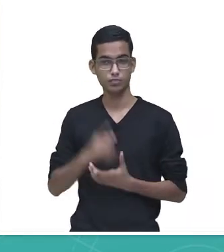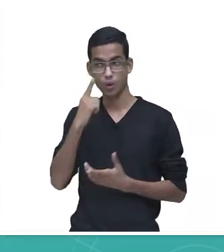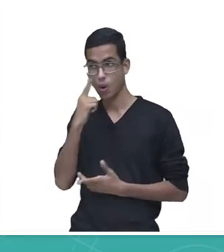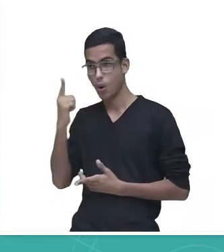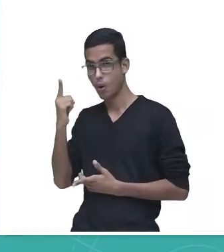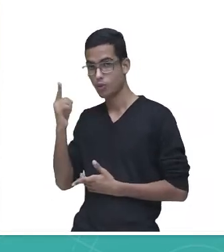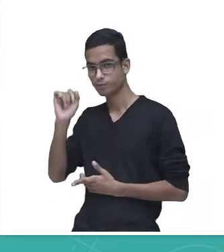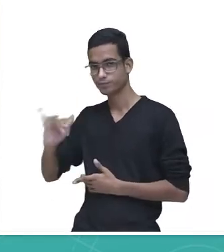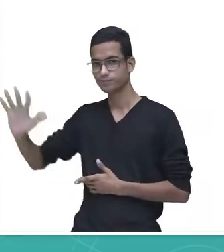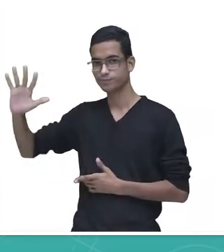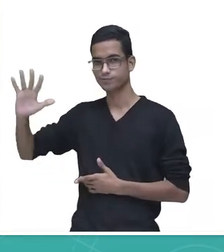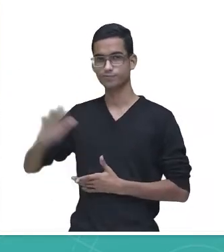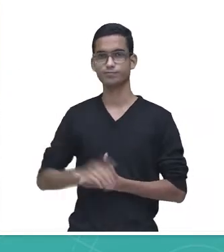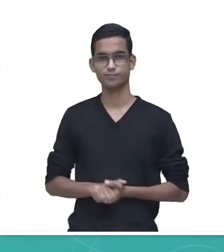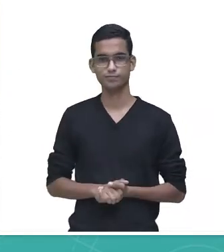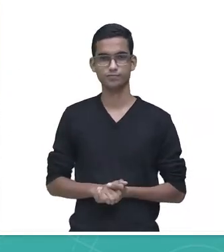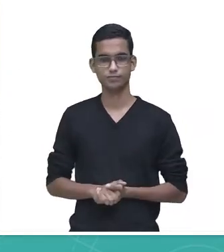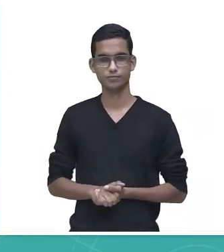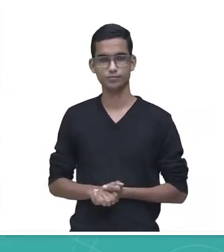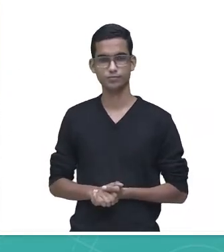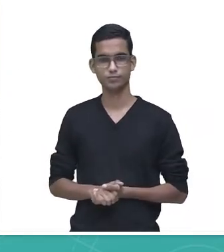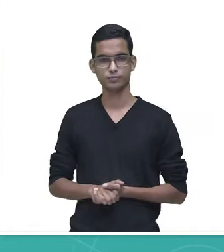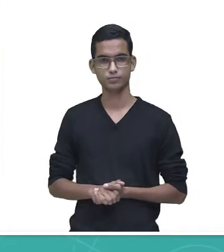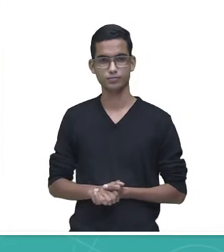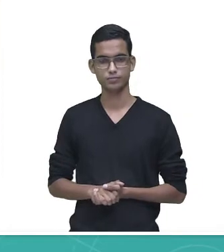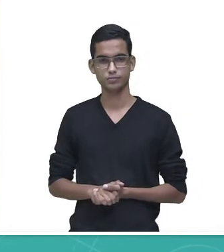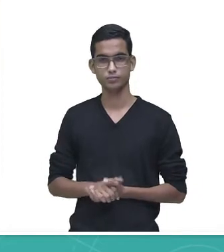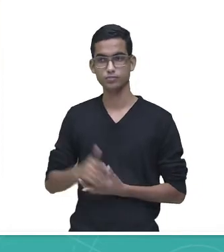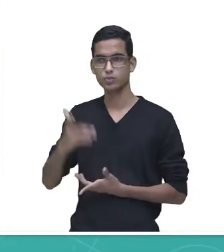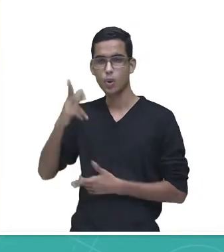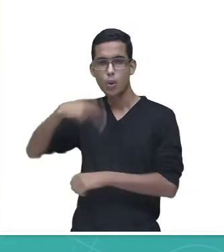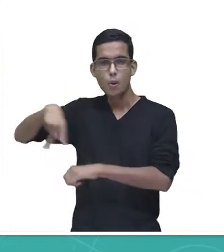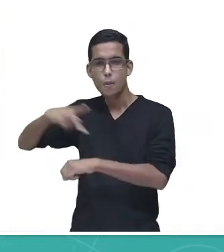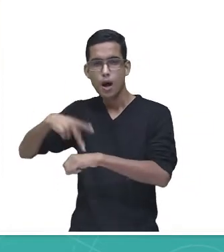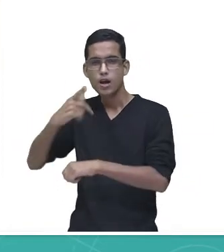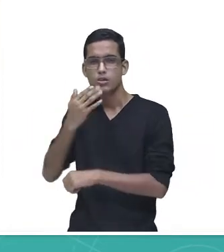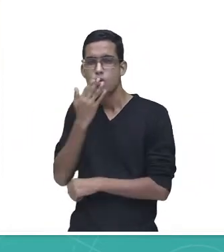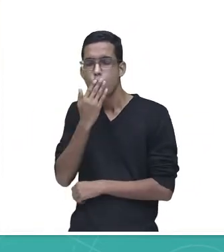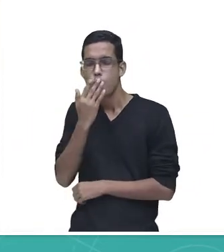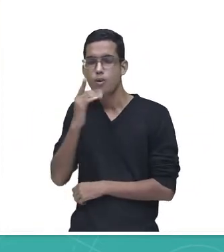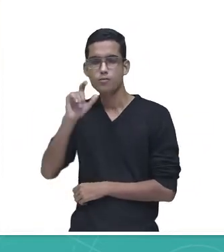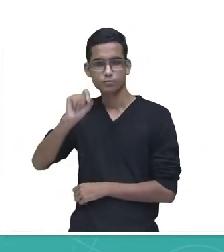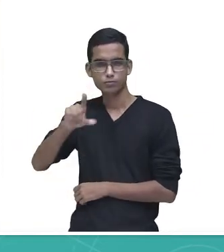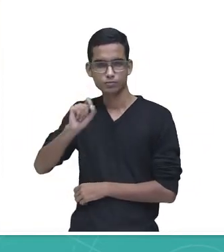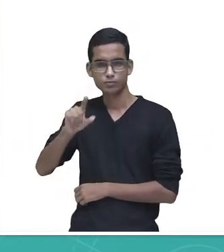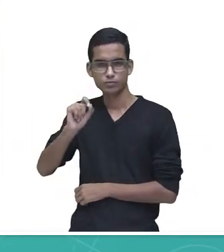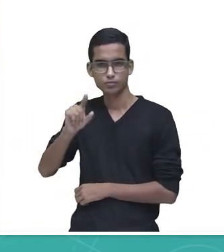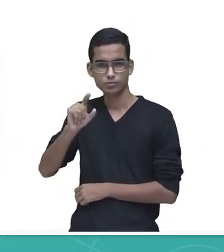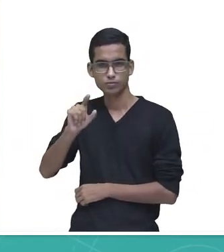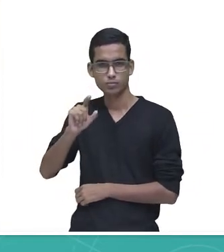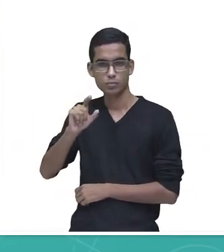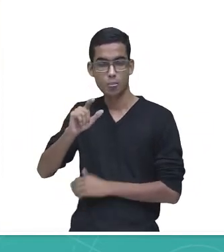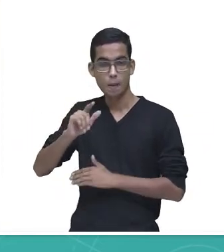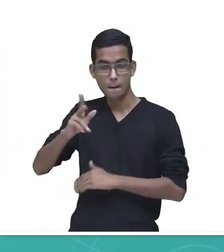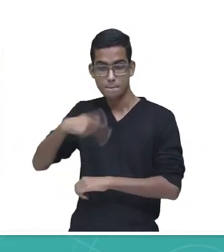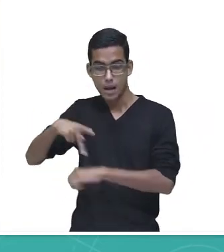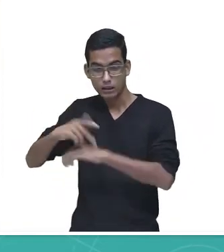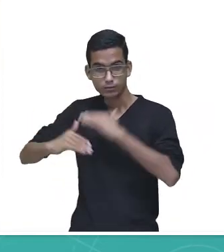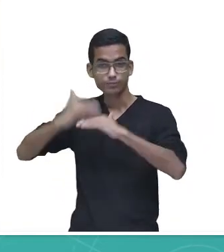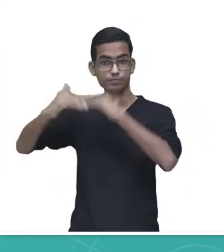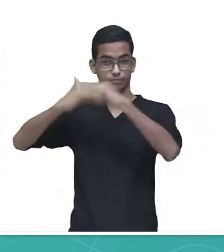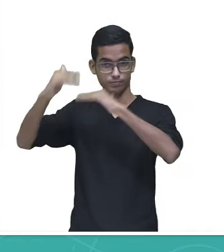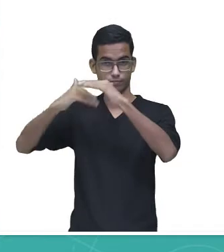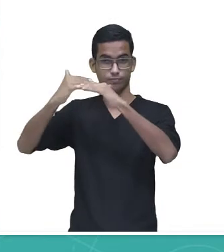fez durante muito tempo, né? Os países em azul estão classificados aí como países desenvolvidos.